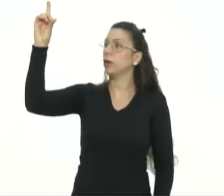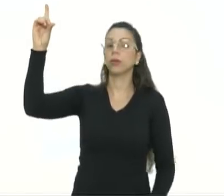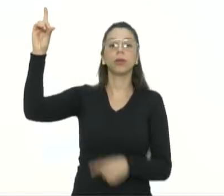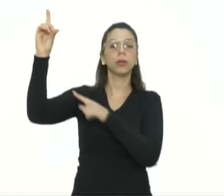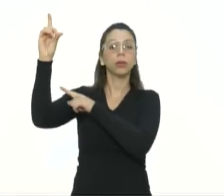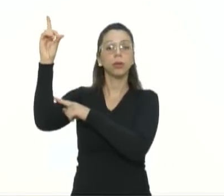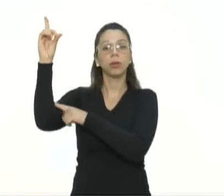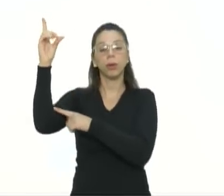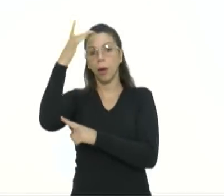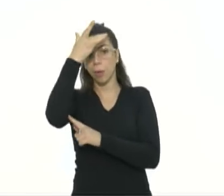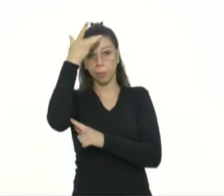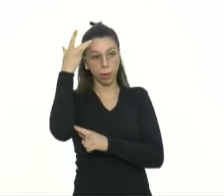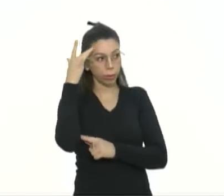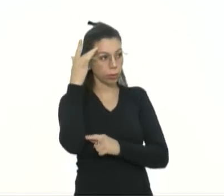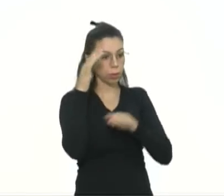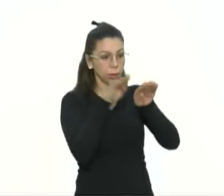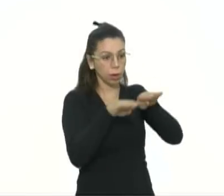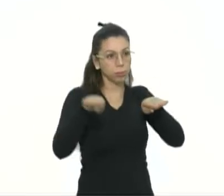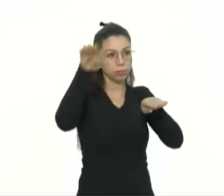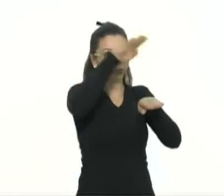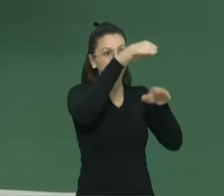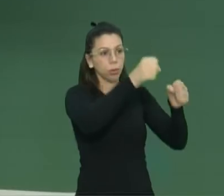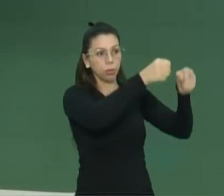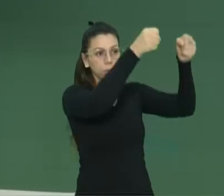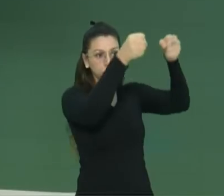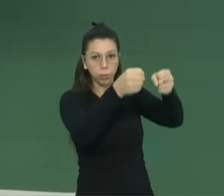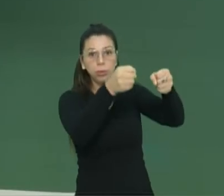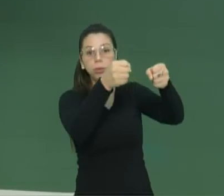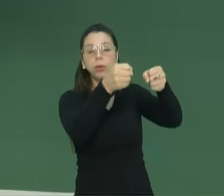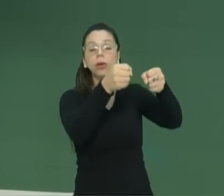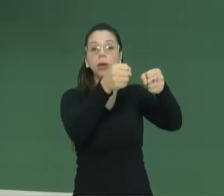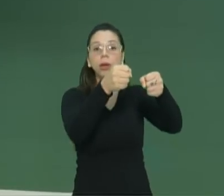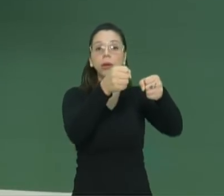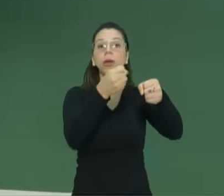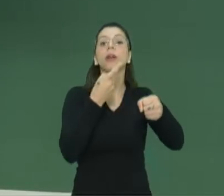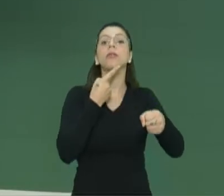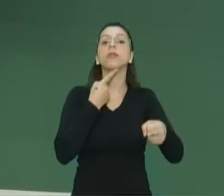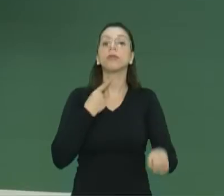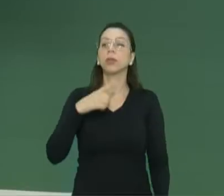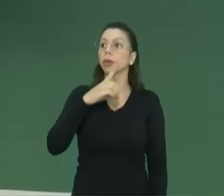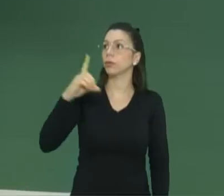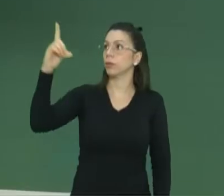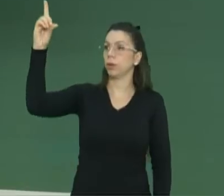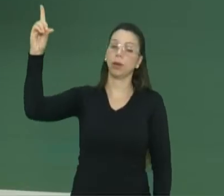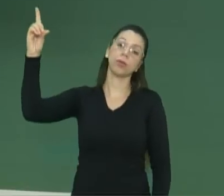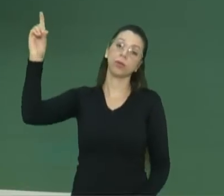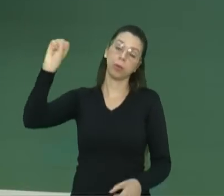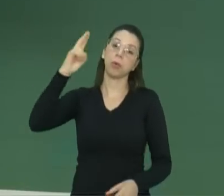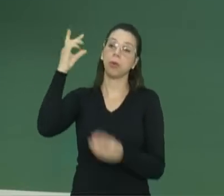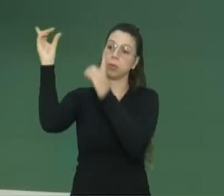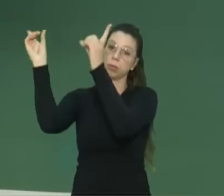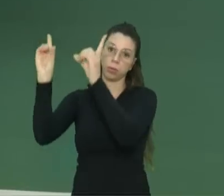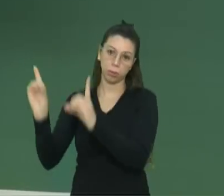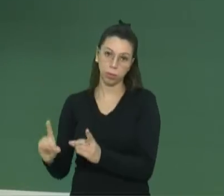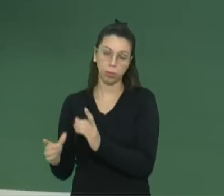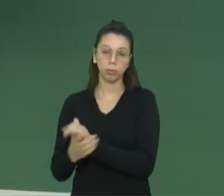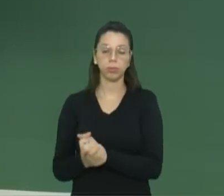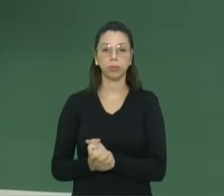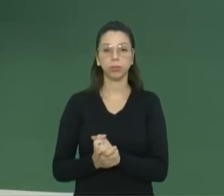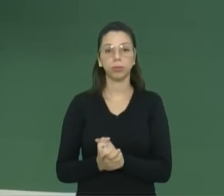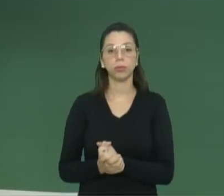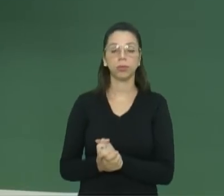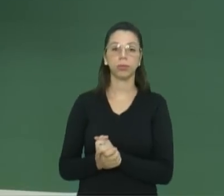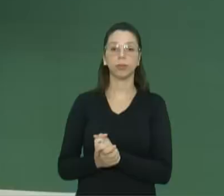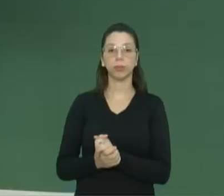vontade divina. Ou seja, é a vontade de um Deus ou de deuses, ou o próprio governante acaba se